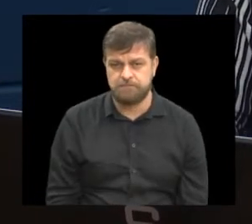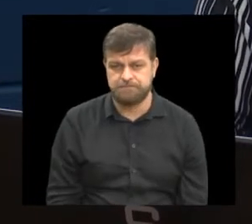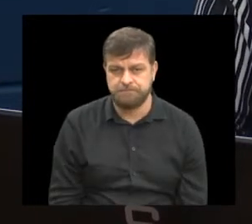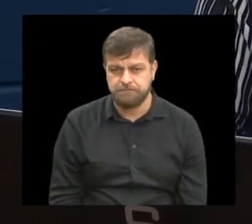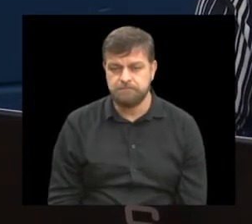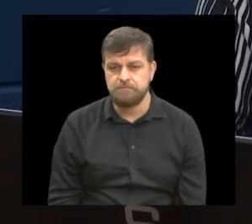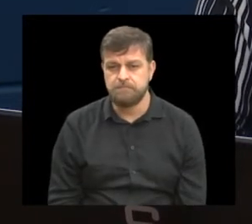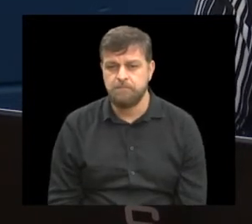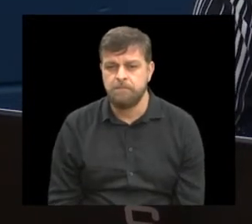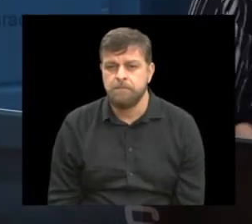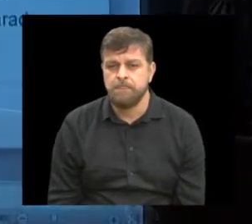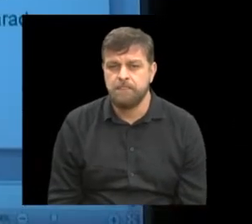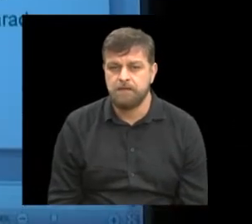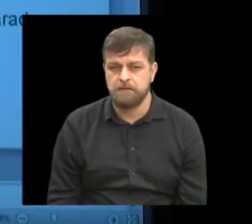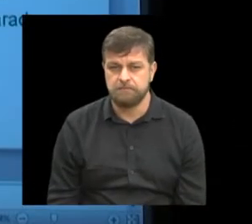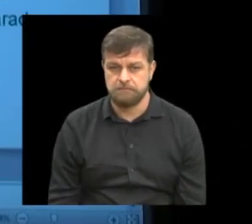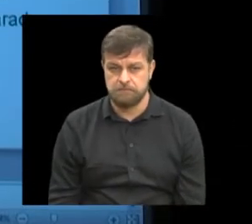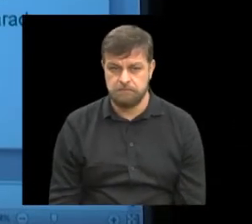tá?